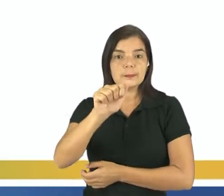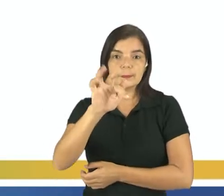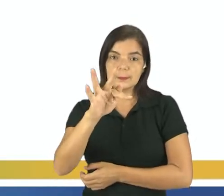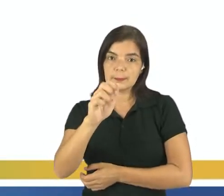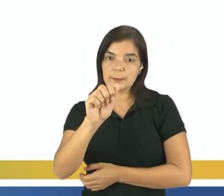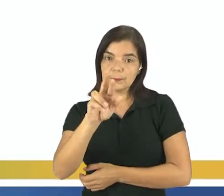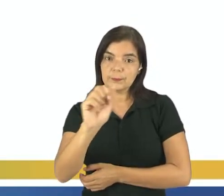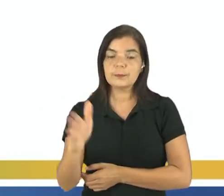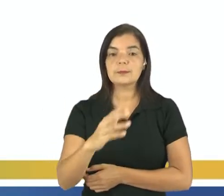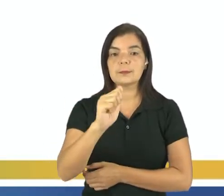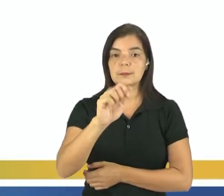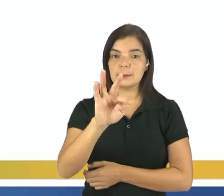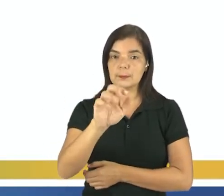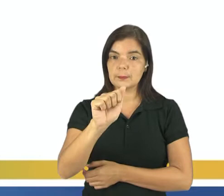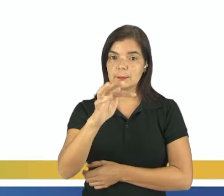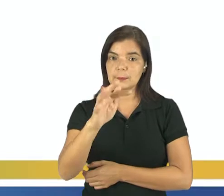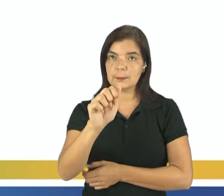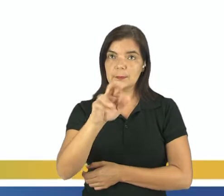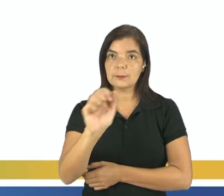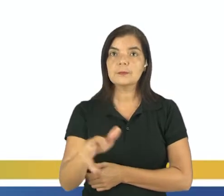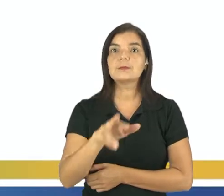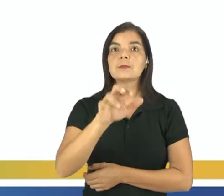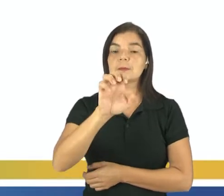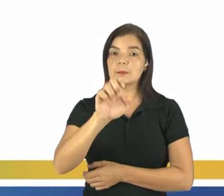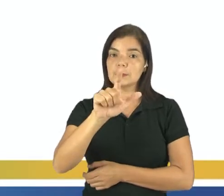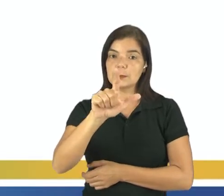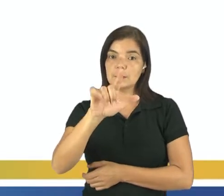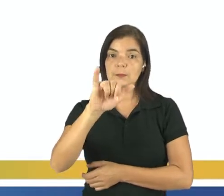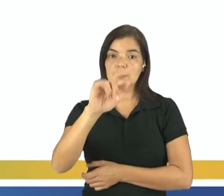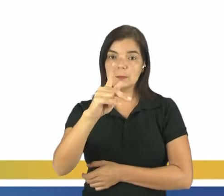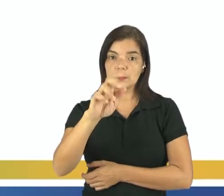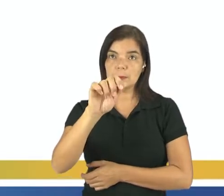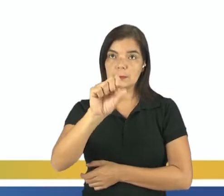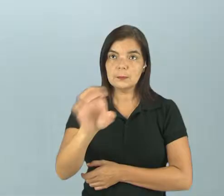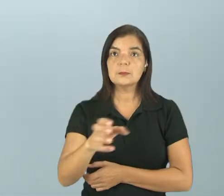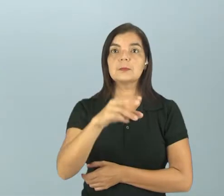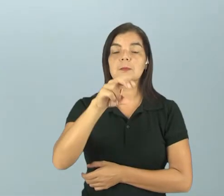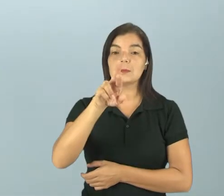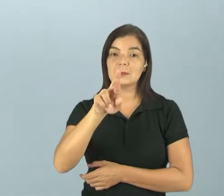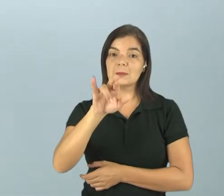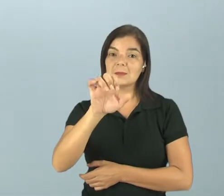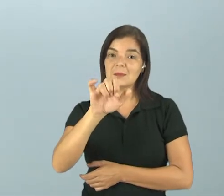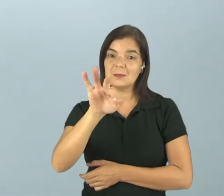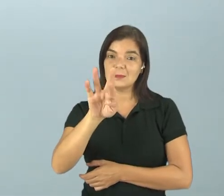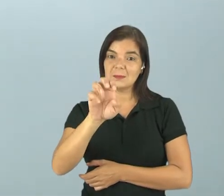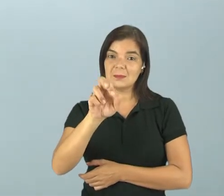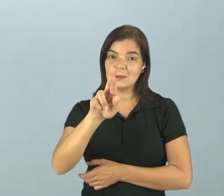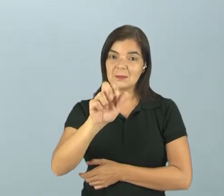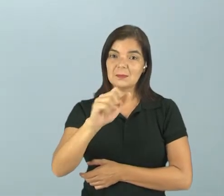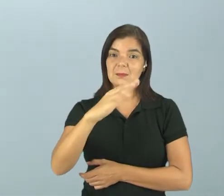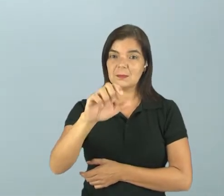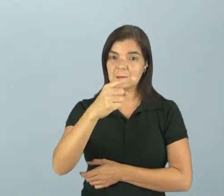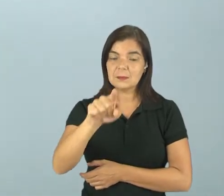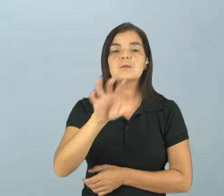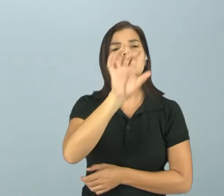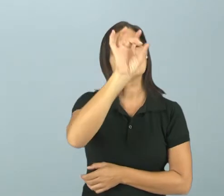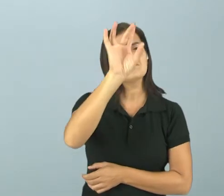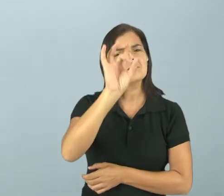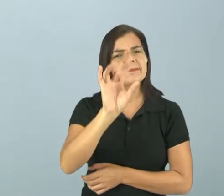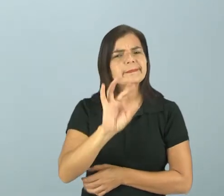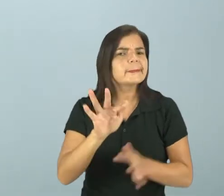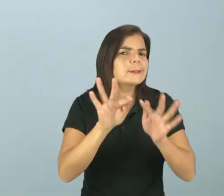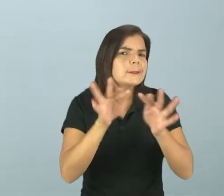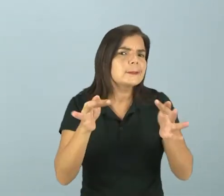a catáfora, a elipse e a reiteração. Então, a gente vai tentar entender cada uma dessas de forma